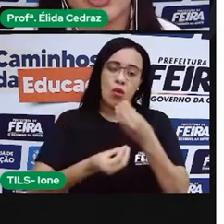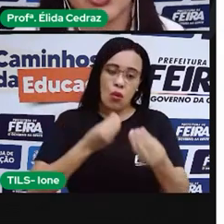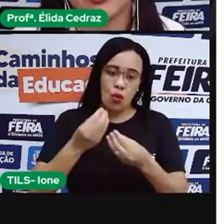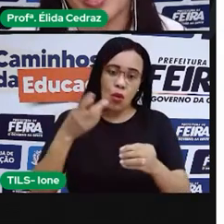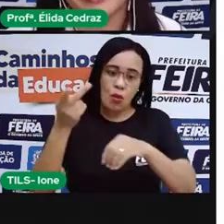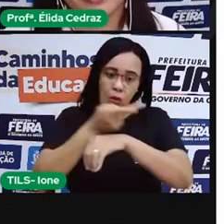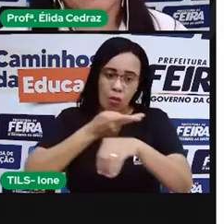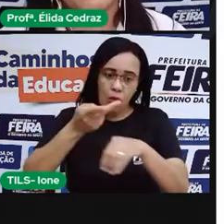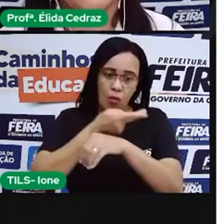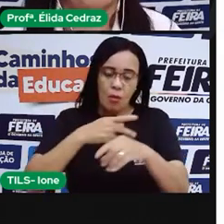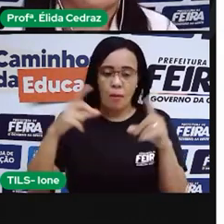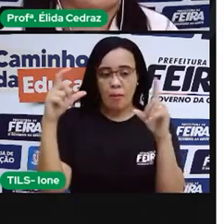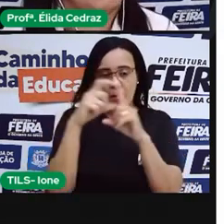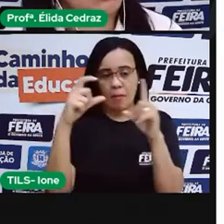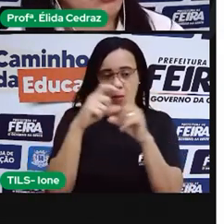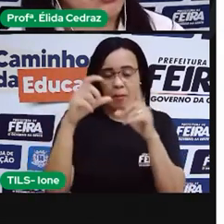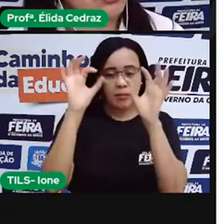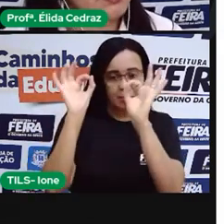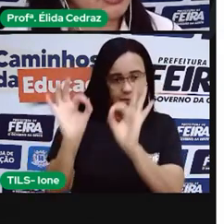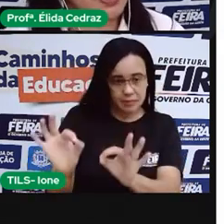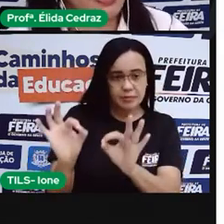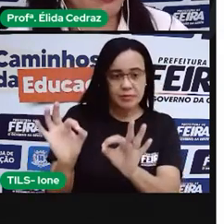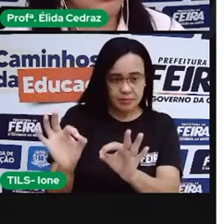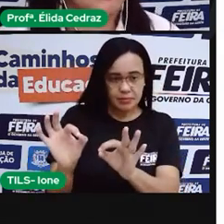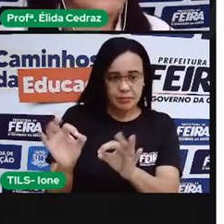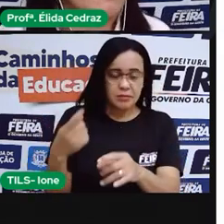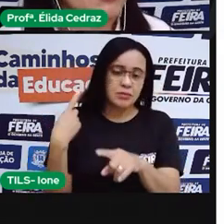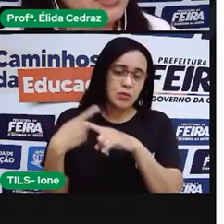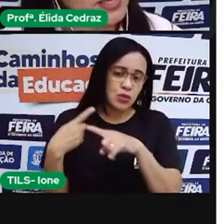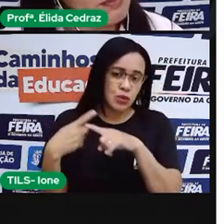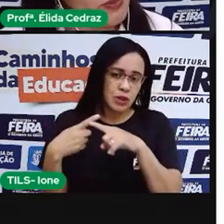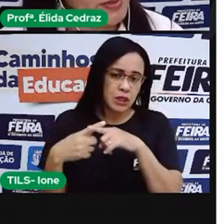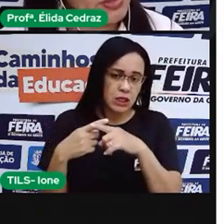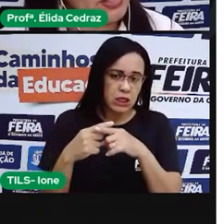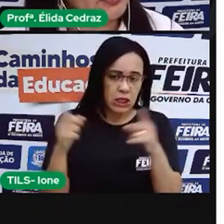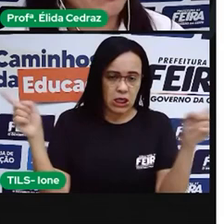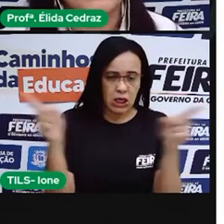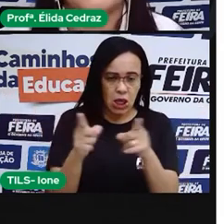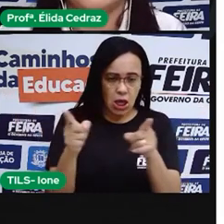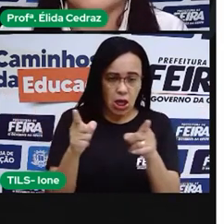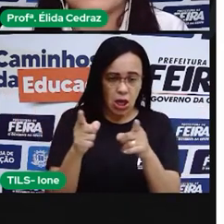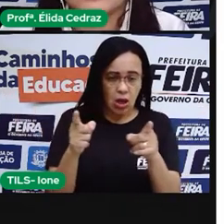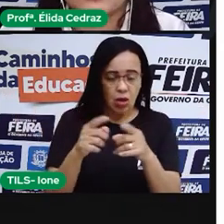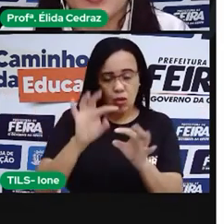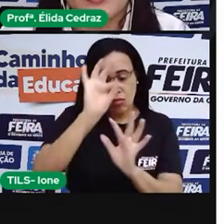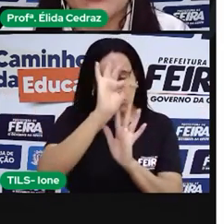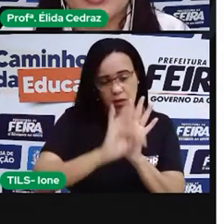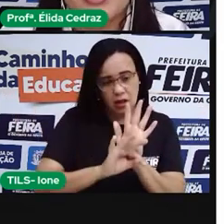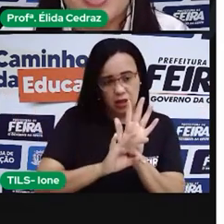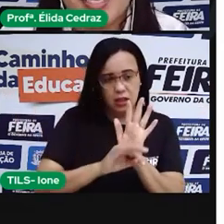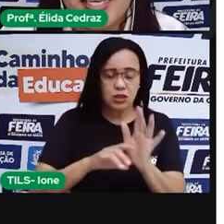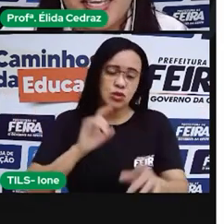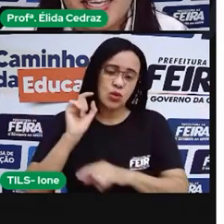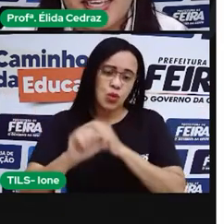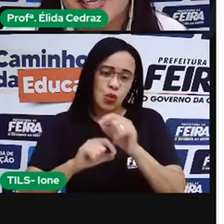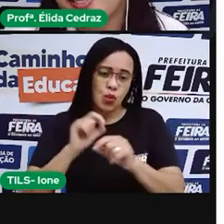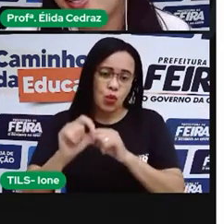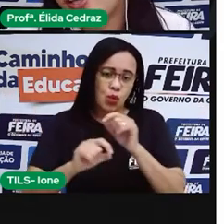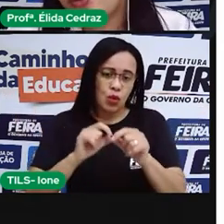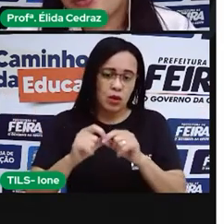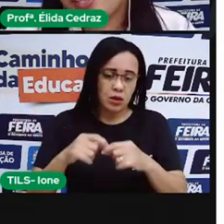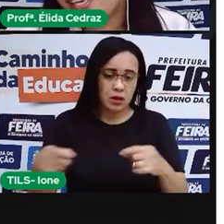um trecho adaptado para os nossos fins pedagógicos da música Meu Abrigo. Desejo a